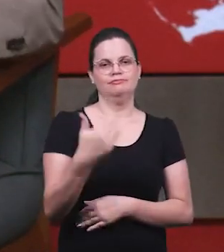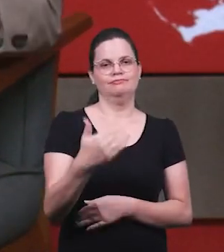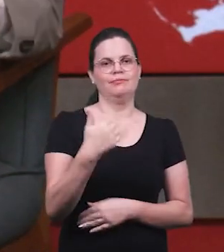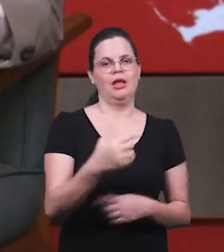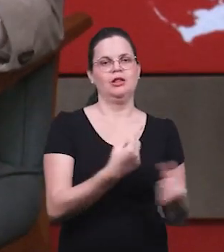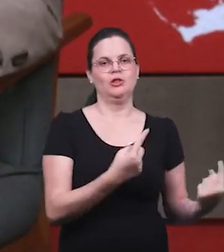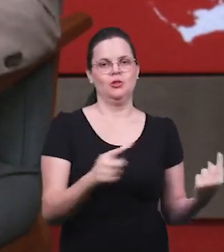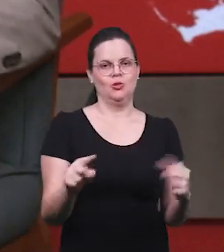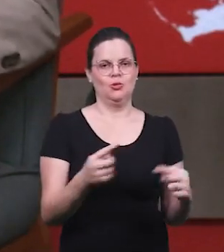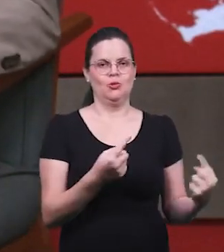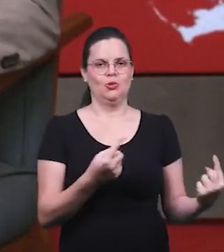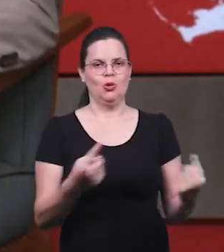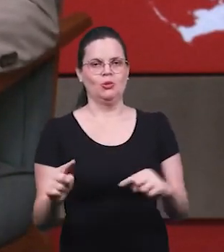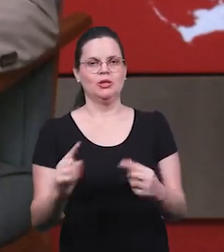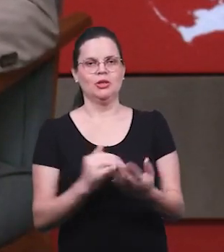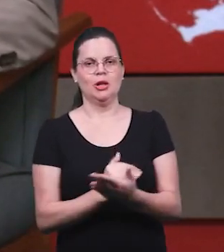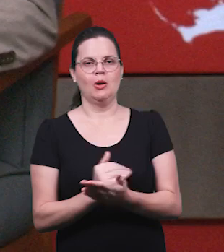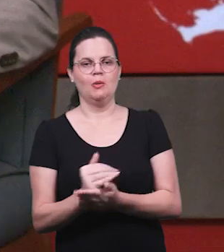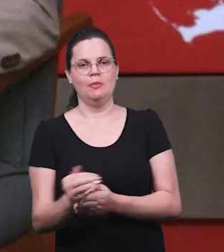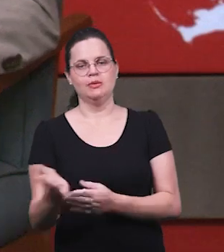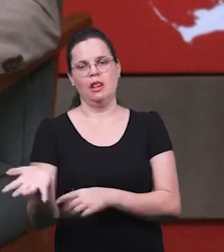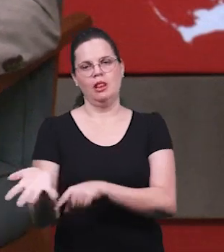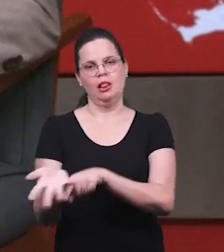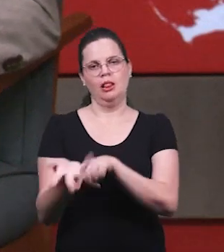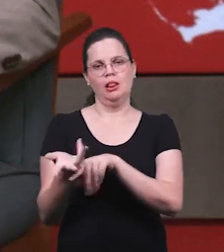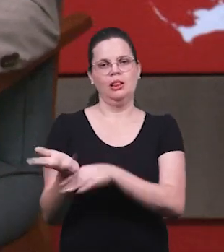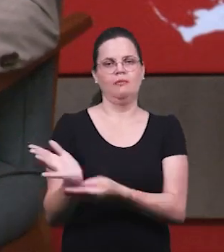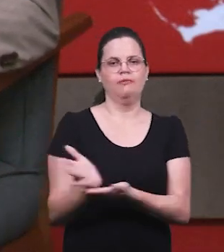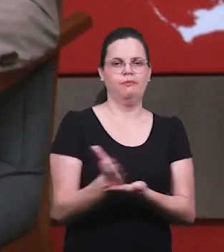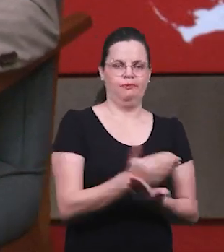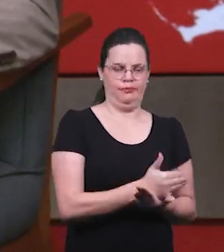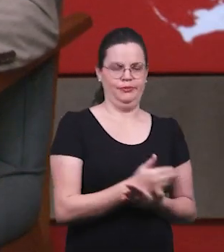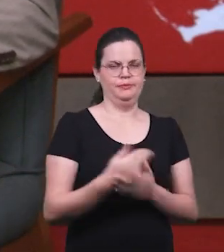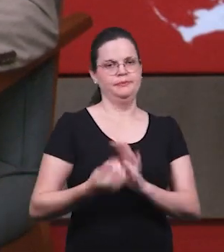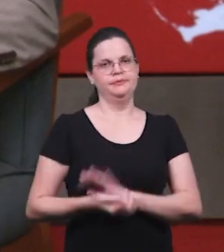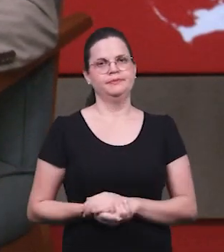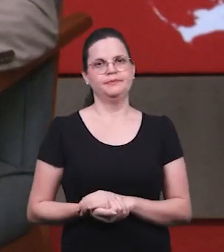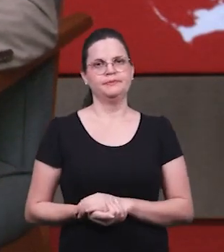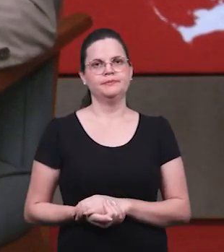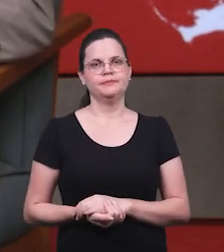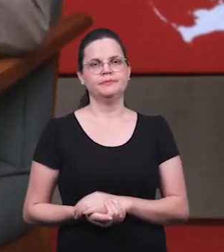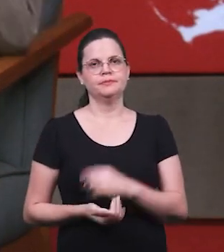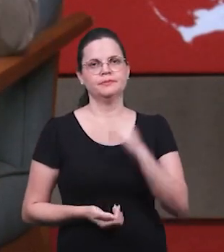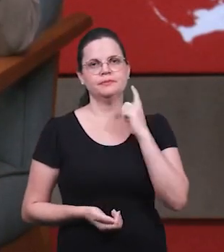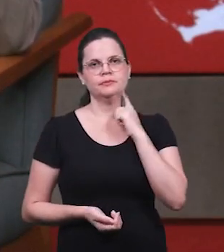dos desvios que poderiam acontecer, e é por isso que era a preocupação dele.